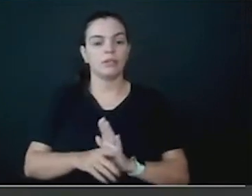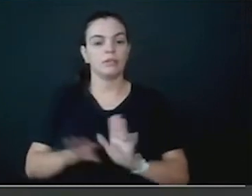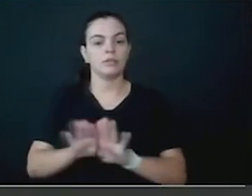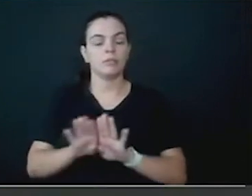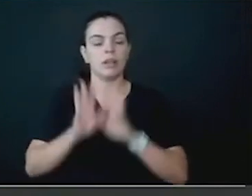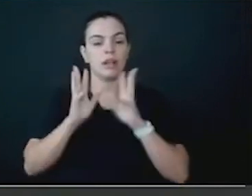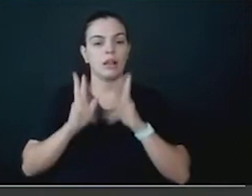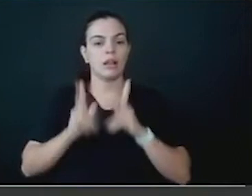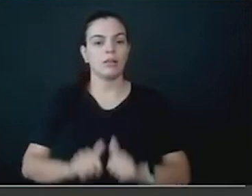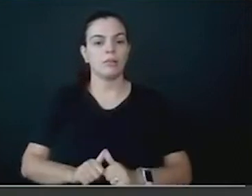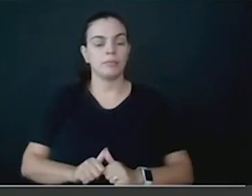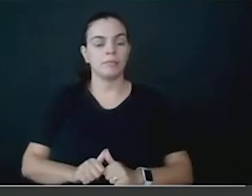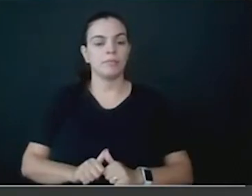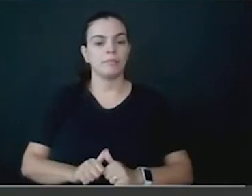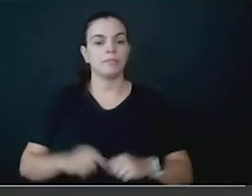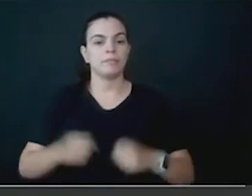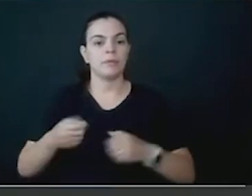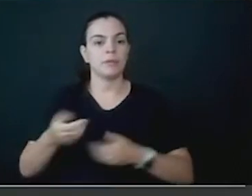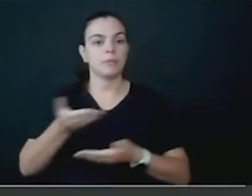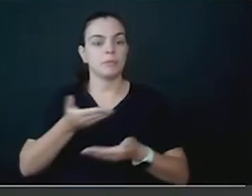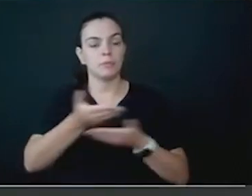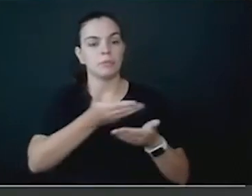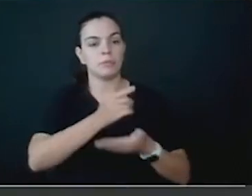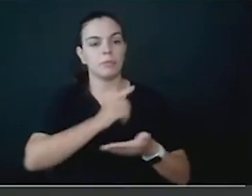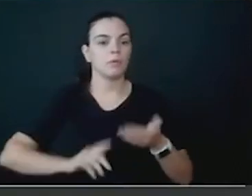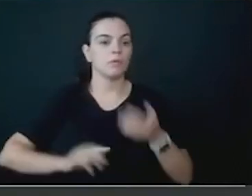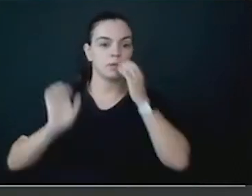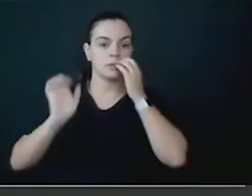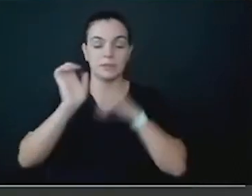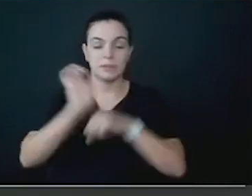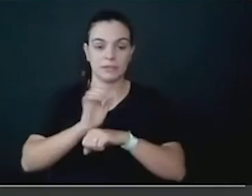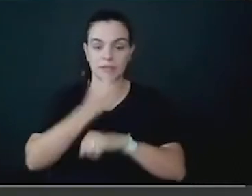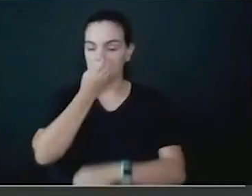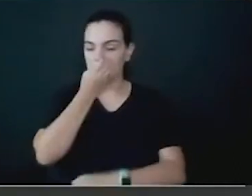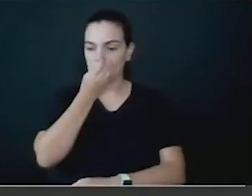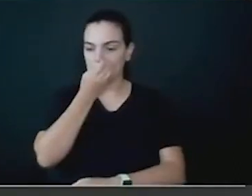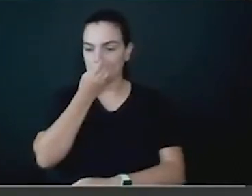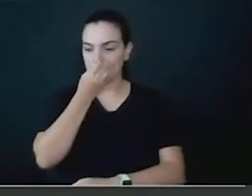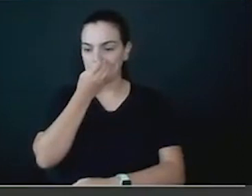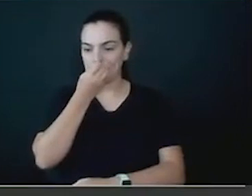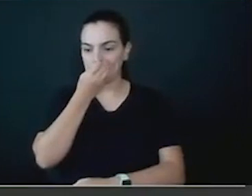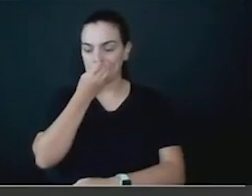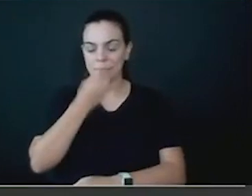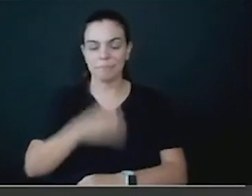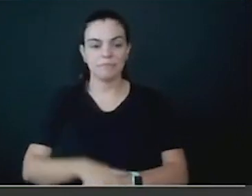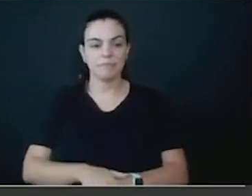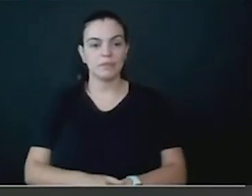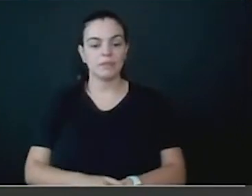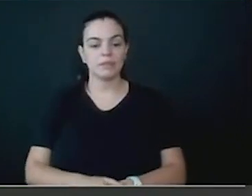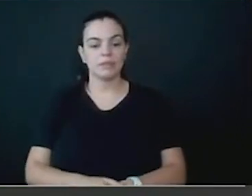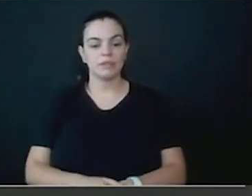depende também de articulação com o governo estadual, né? Mais um. É, 100%